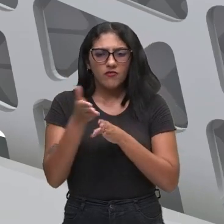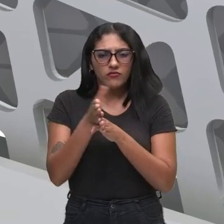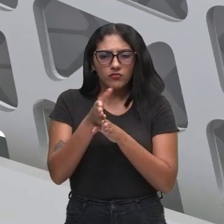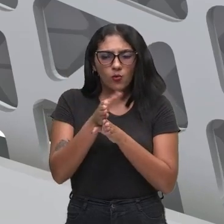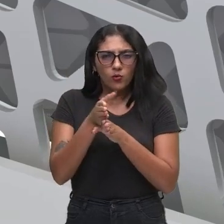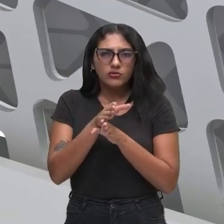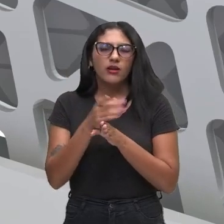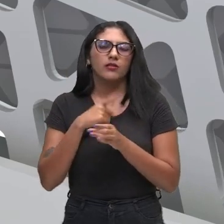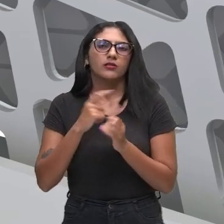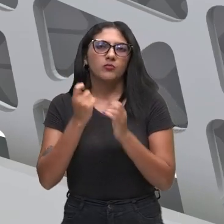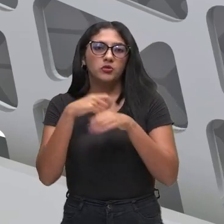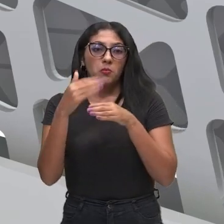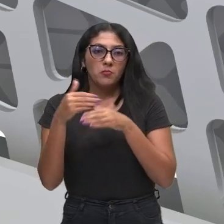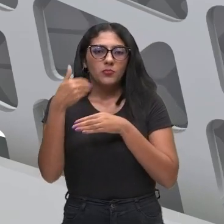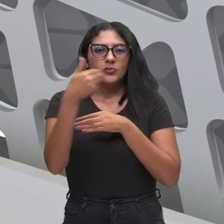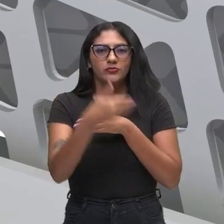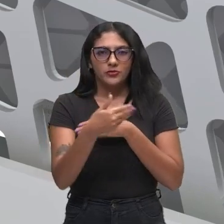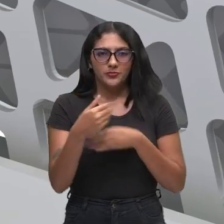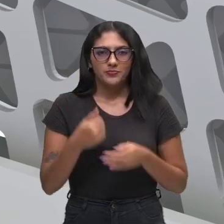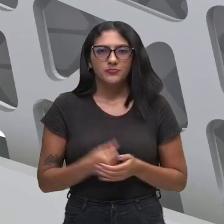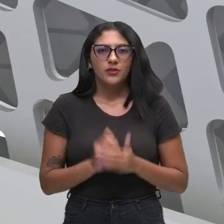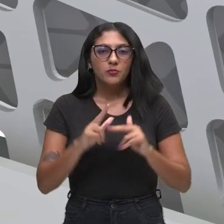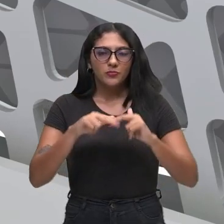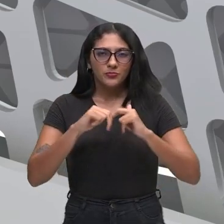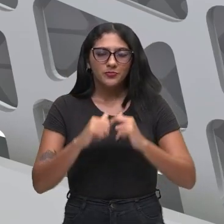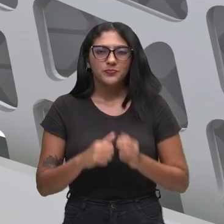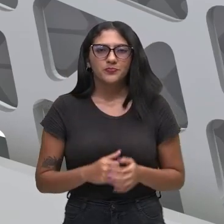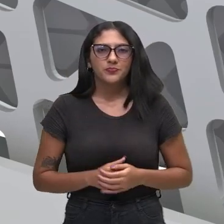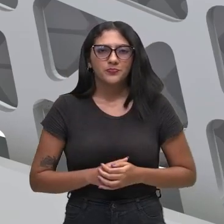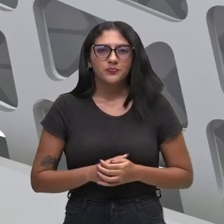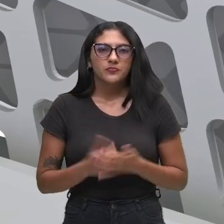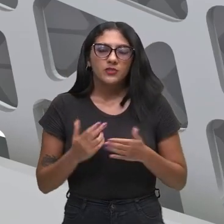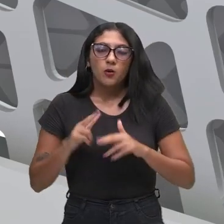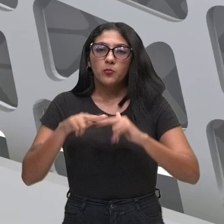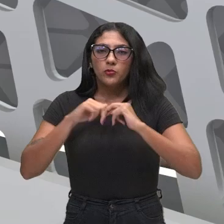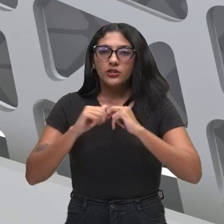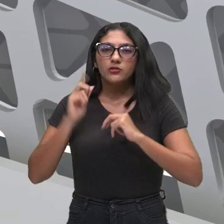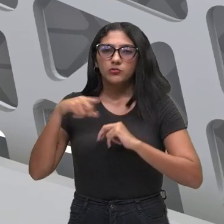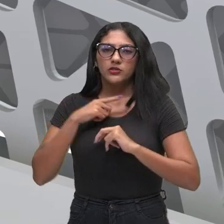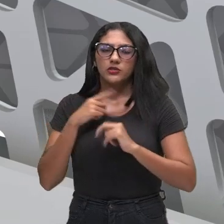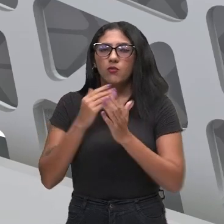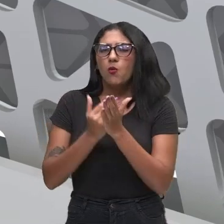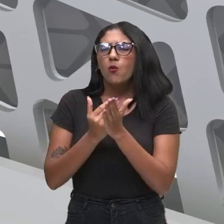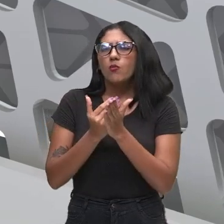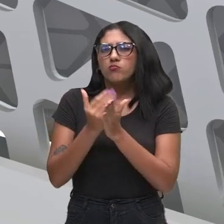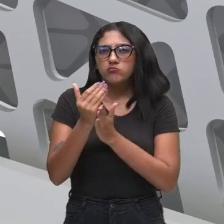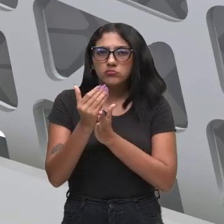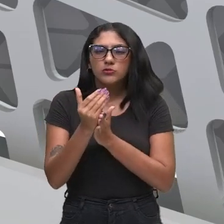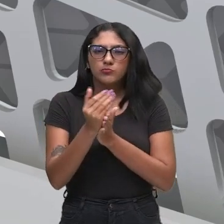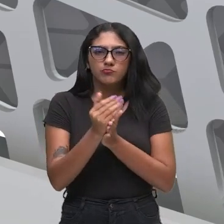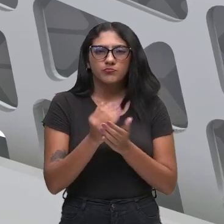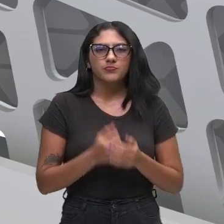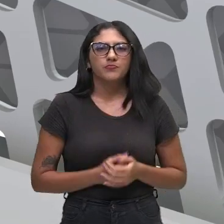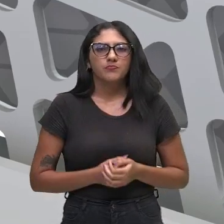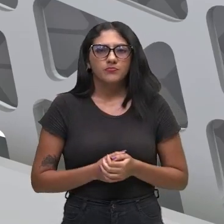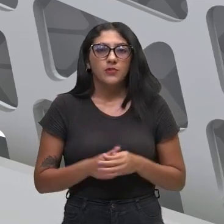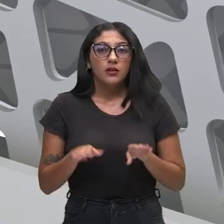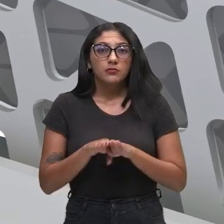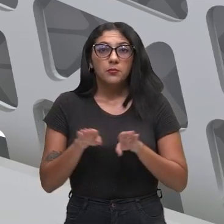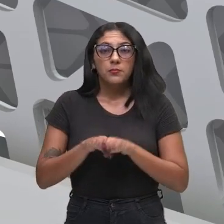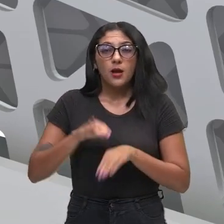limites territoriais, então é exportado. Então, desse modo, teve ali o início das exportações. E só para aproveitar